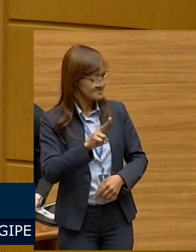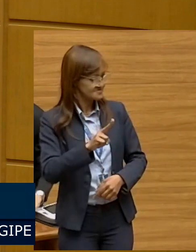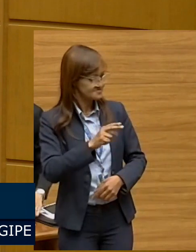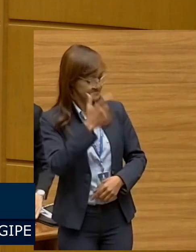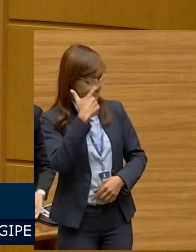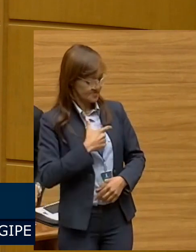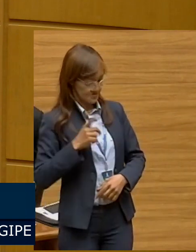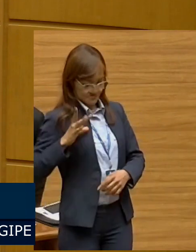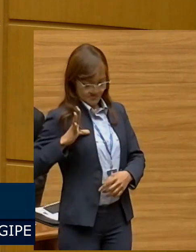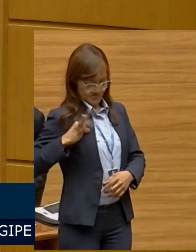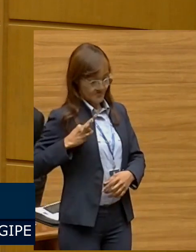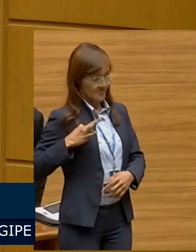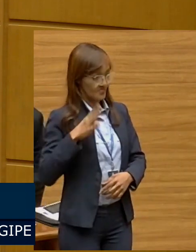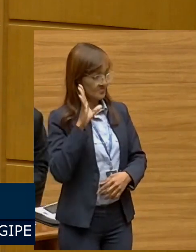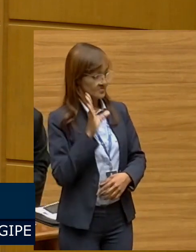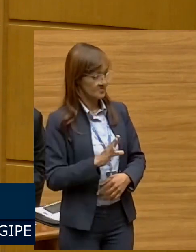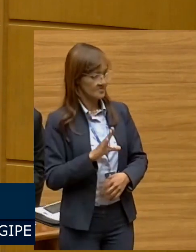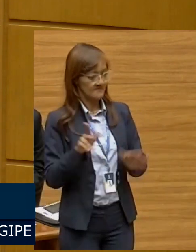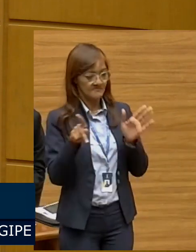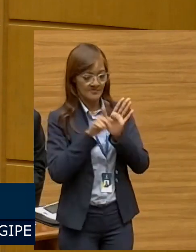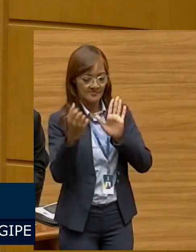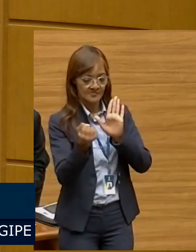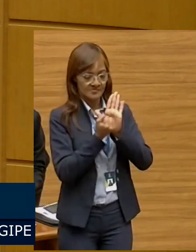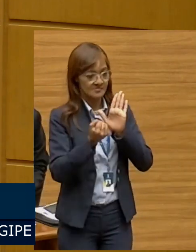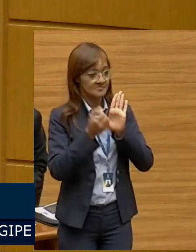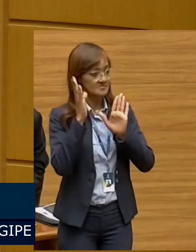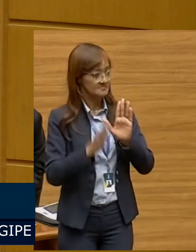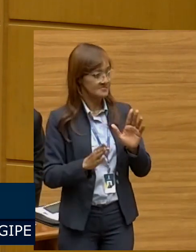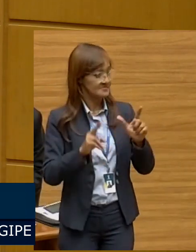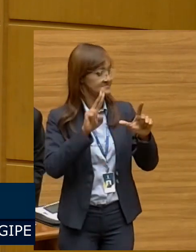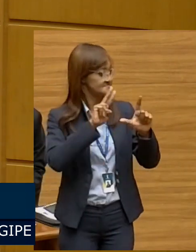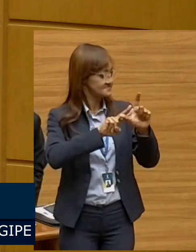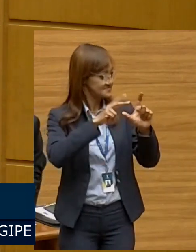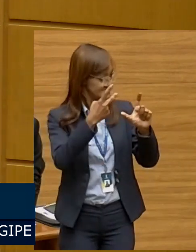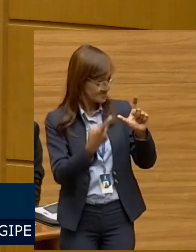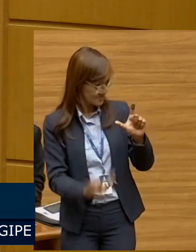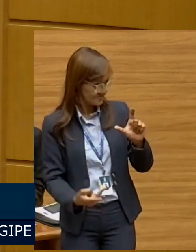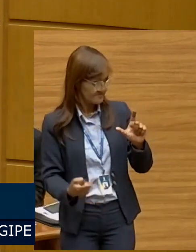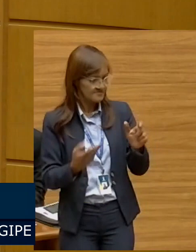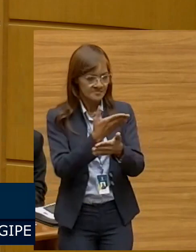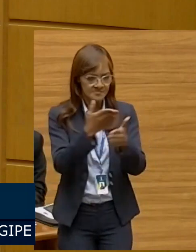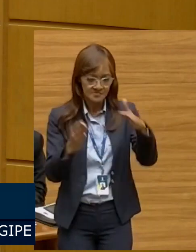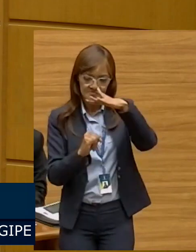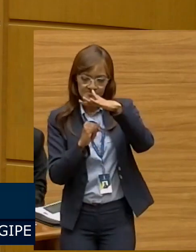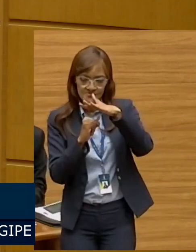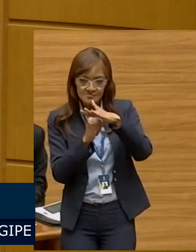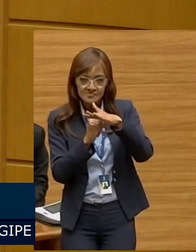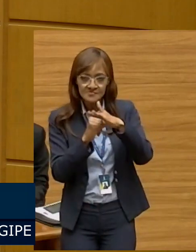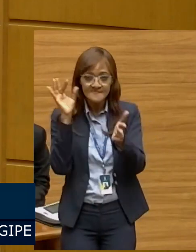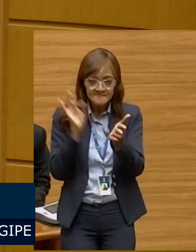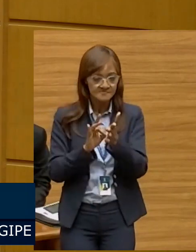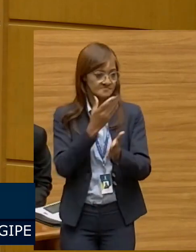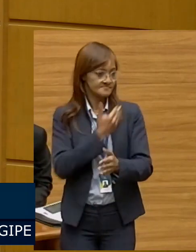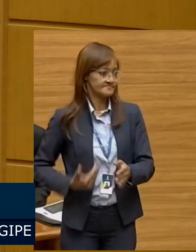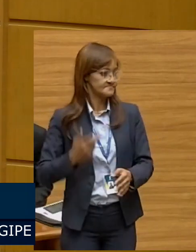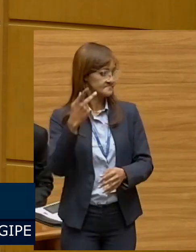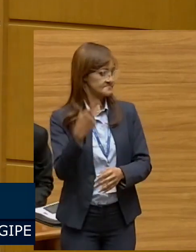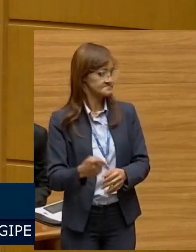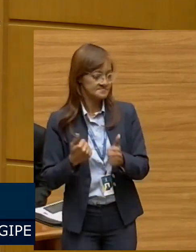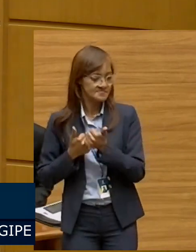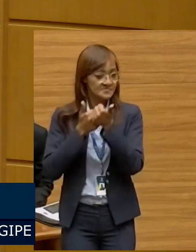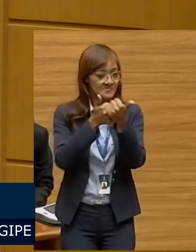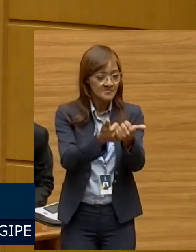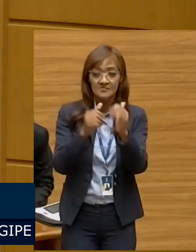do IPAESE, porque nesse momento tão importante, eu acho que é importante a gente lembrar que o IPAESE é uma instituição pública filantrópica que está a favor